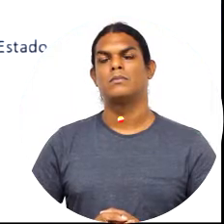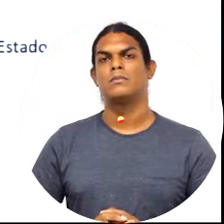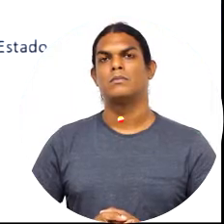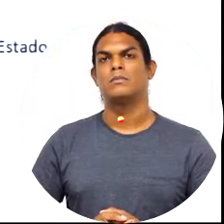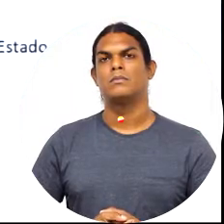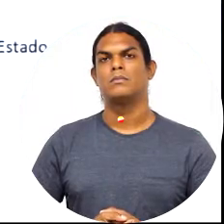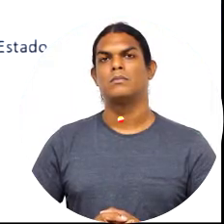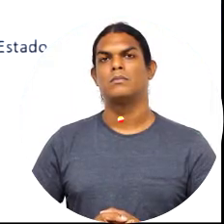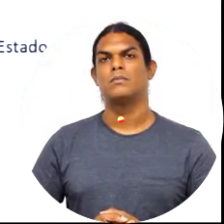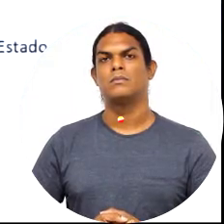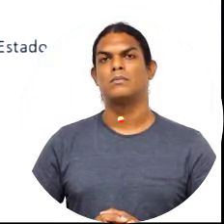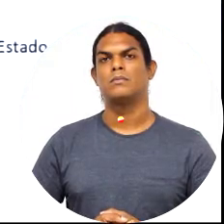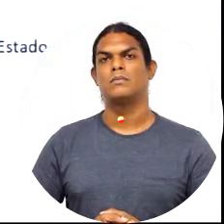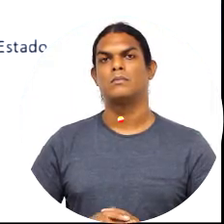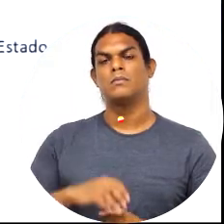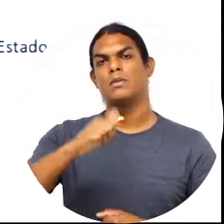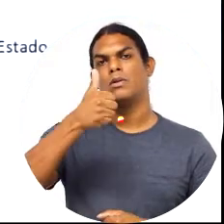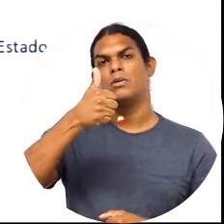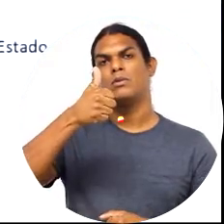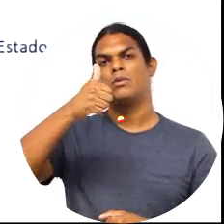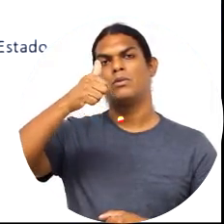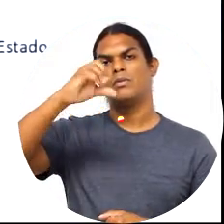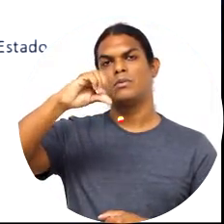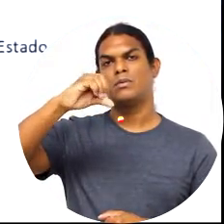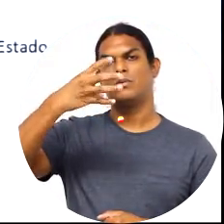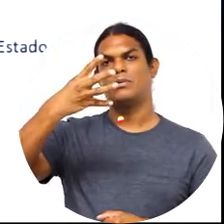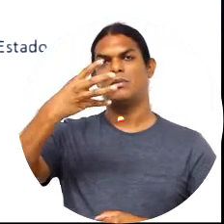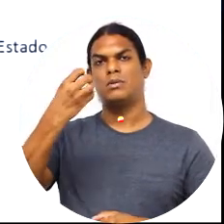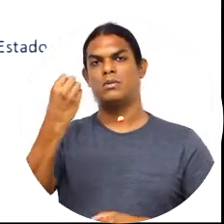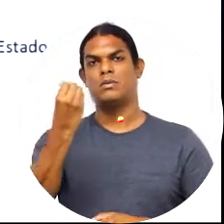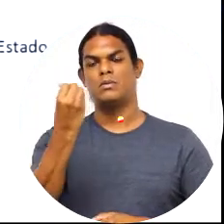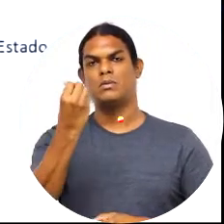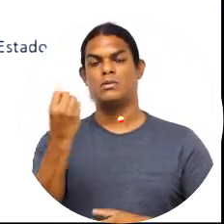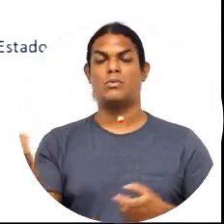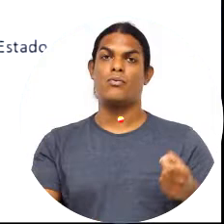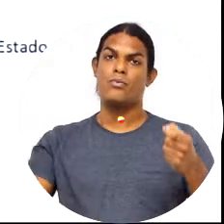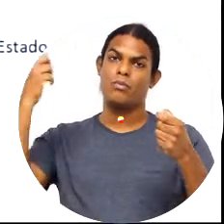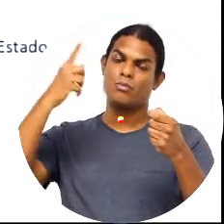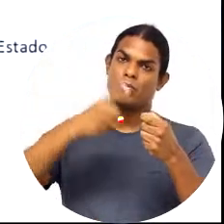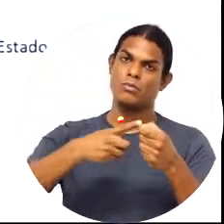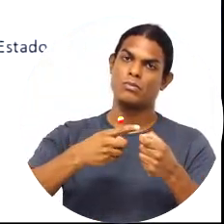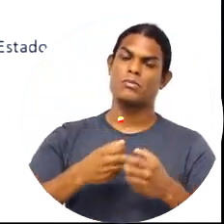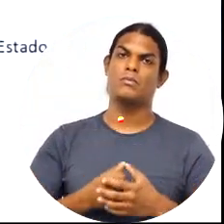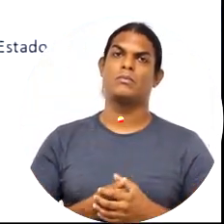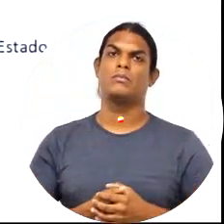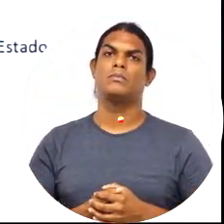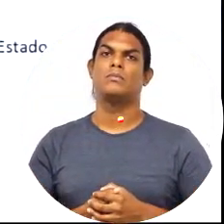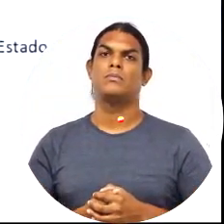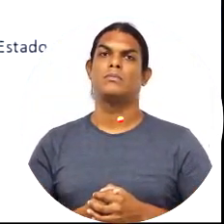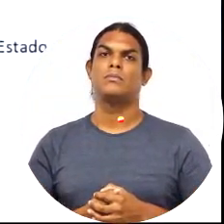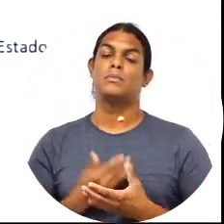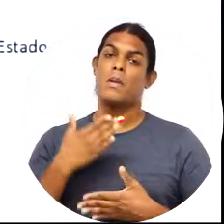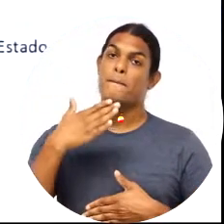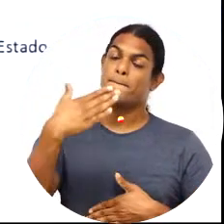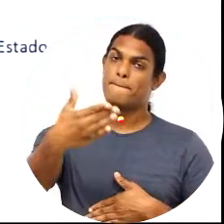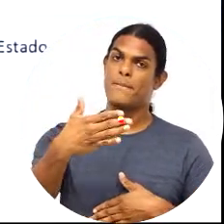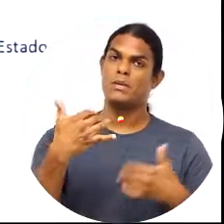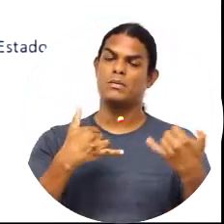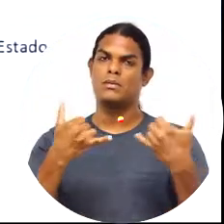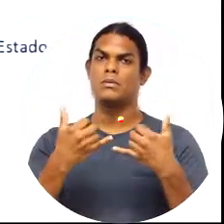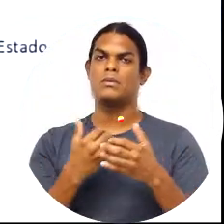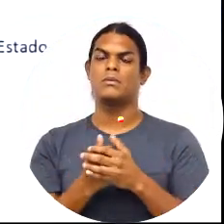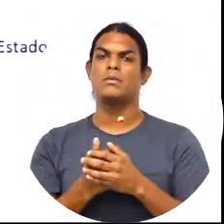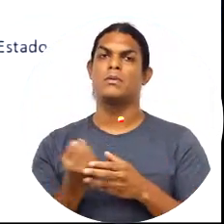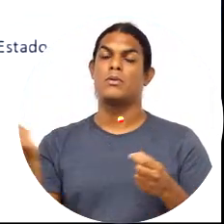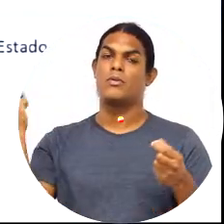no aprendizado. Em 1946, aí você novamente retoma, você vê que novamente é no pós-guerra, você retoma